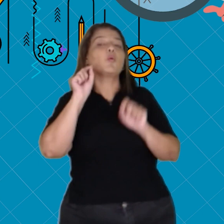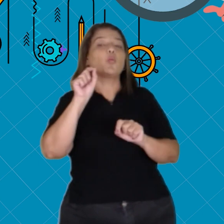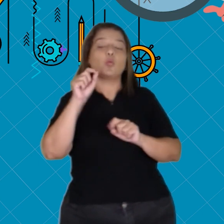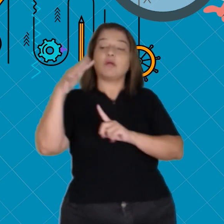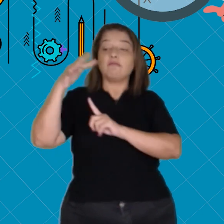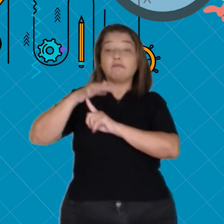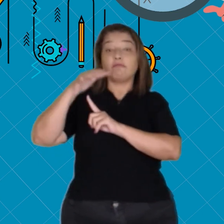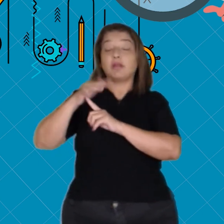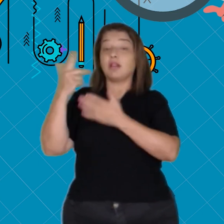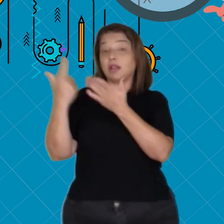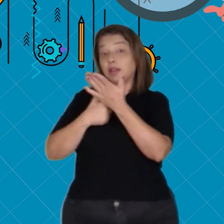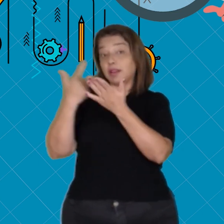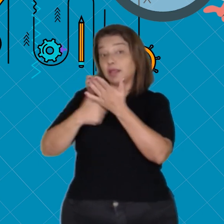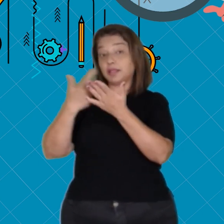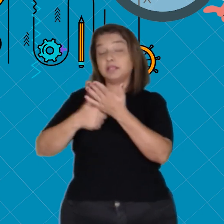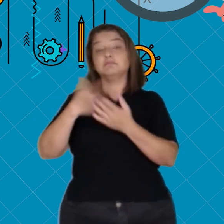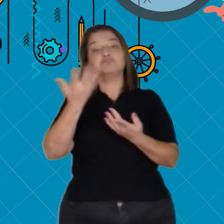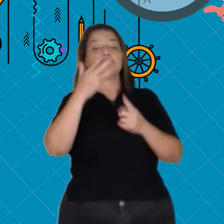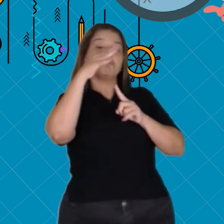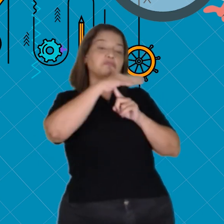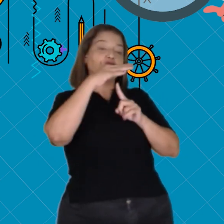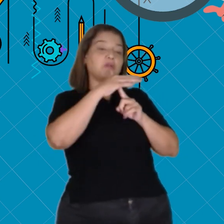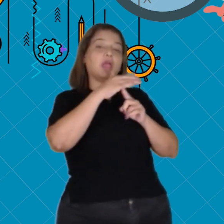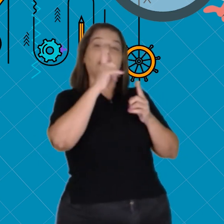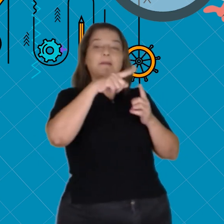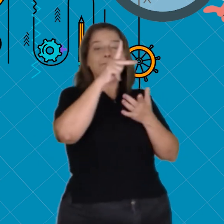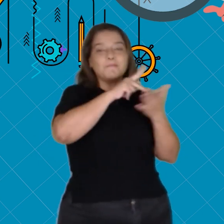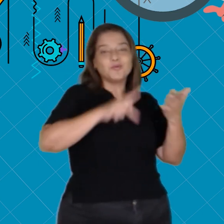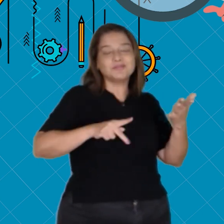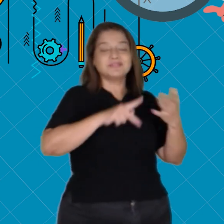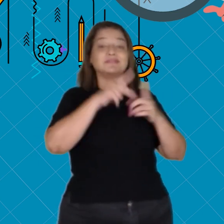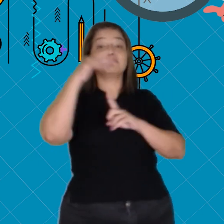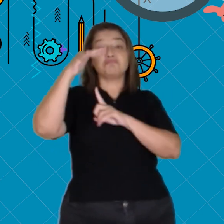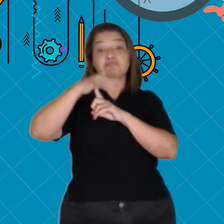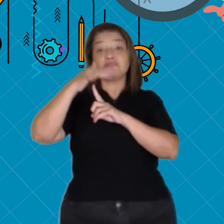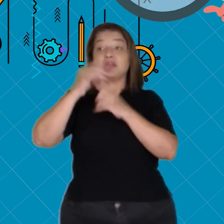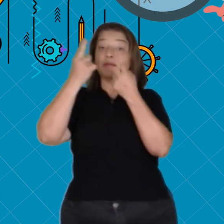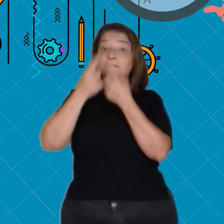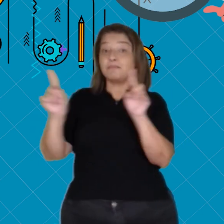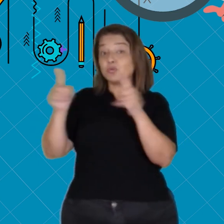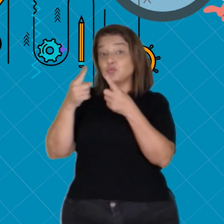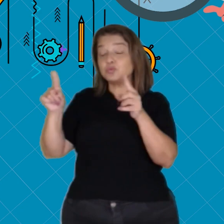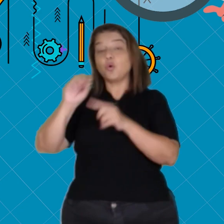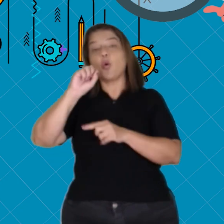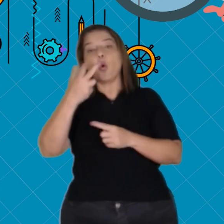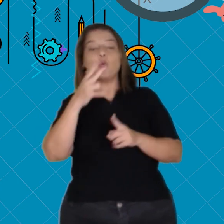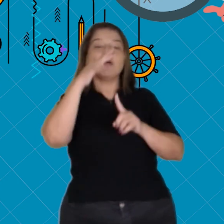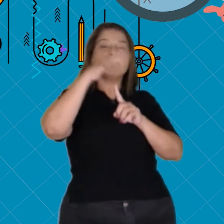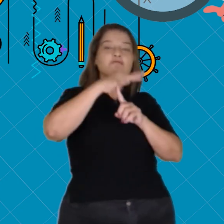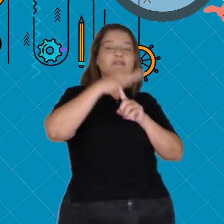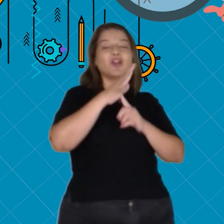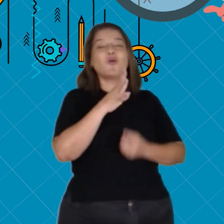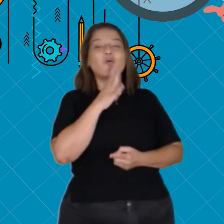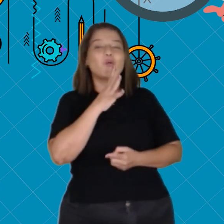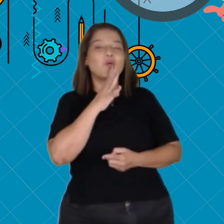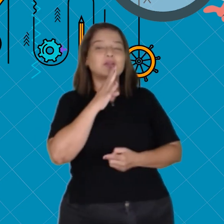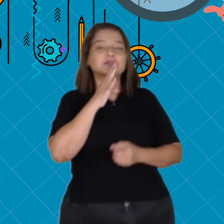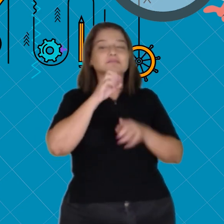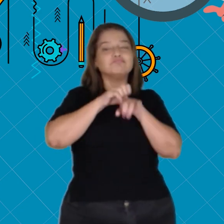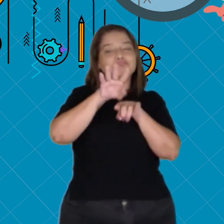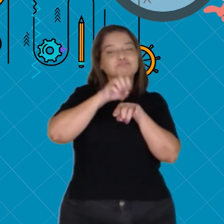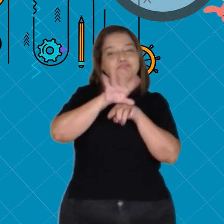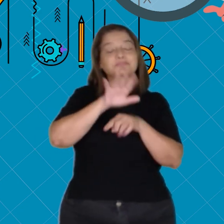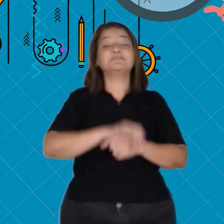de livro, feira de poesias, feira de música ou feira de conhecimento.